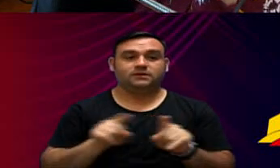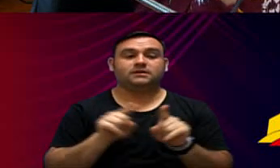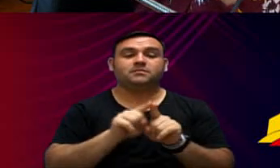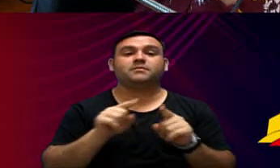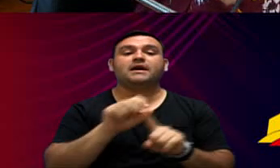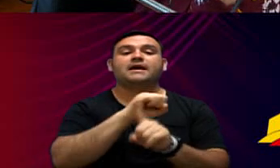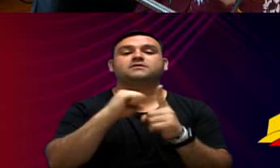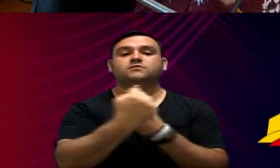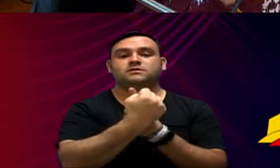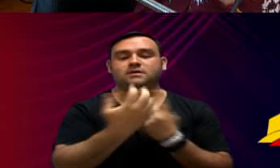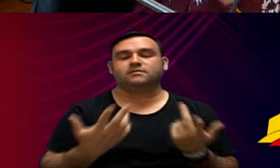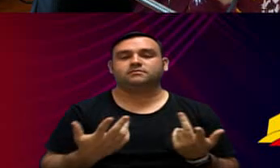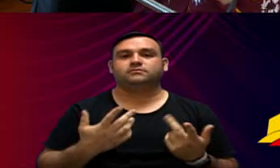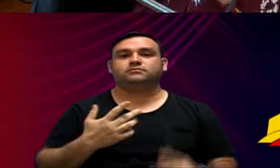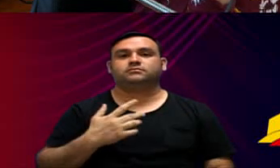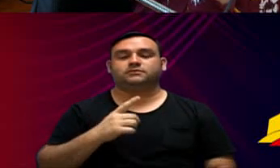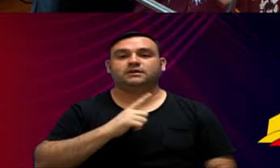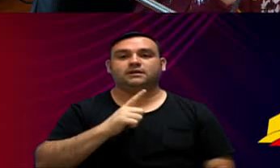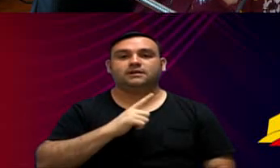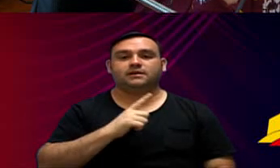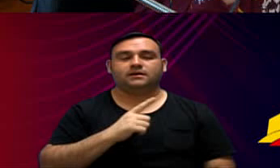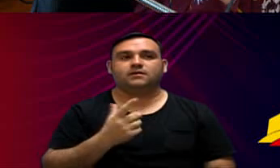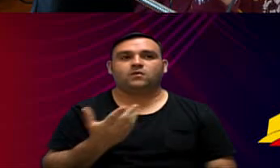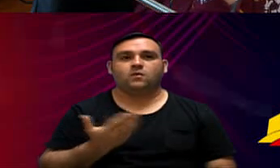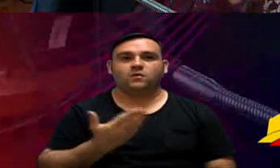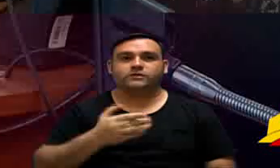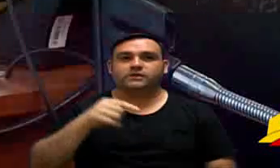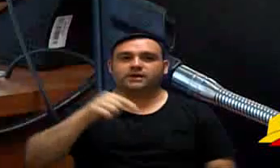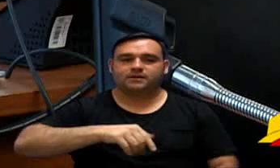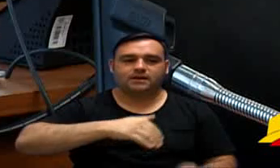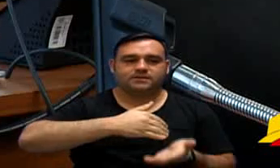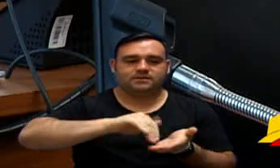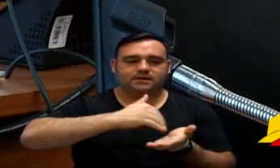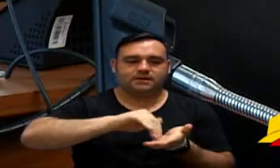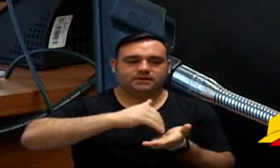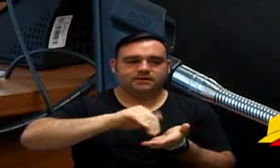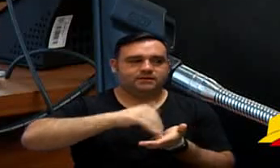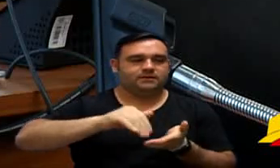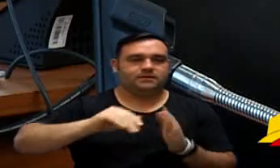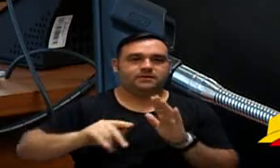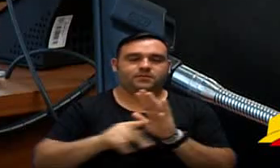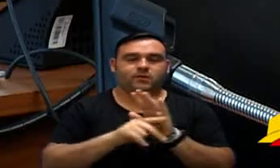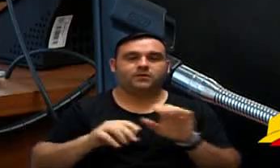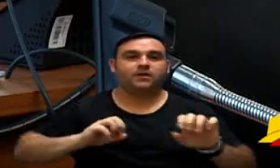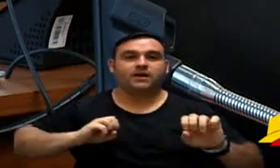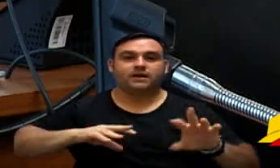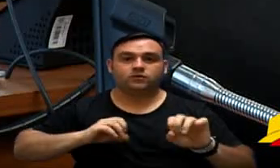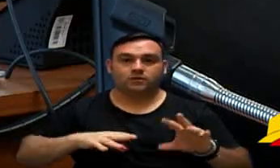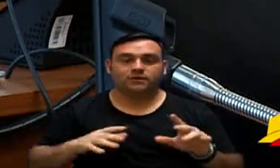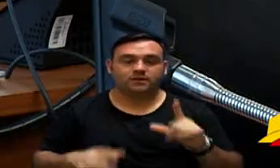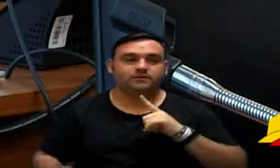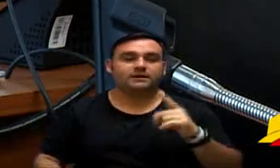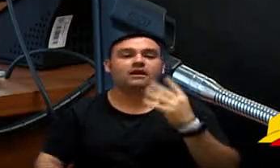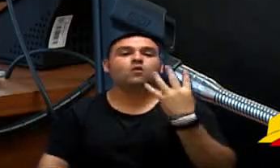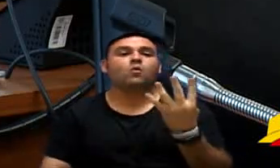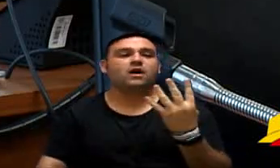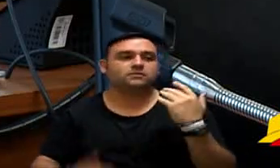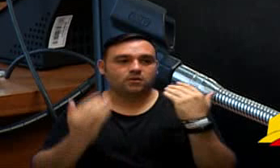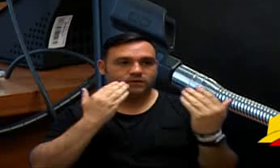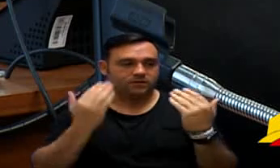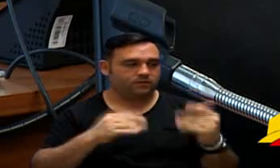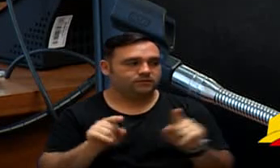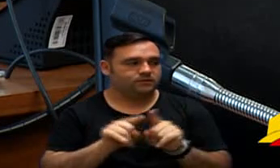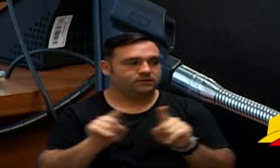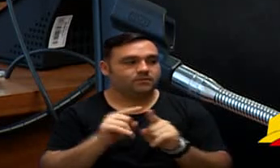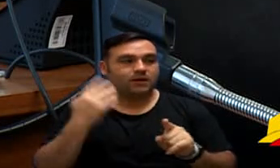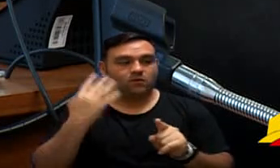assistente social. Nós temos hoje, só na Secretaria da Educação, 4 psicólogos e